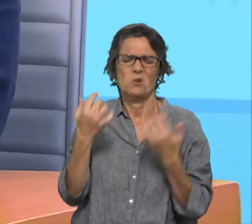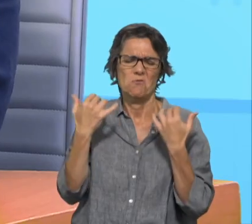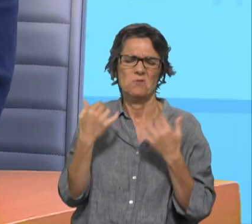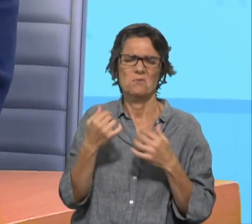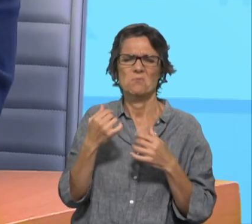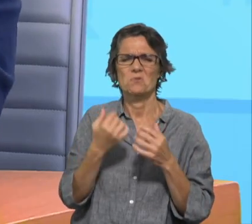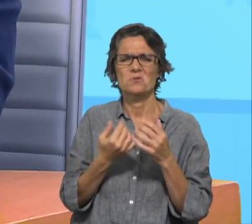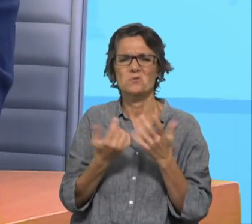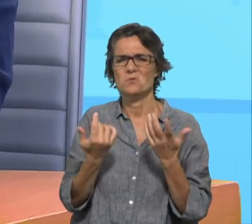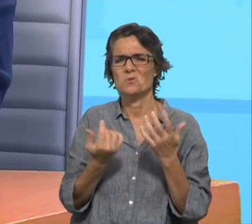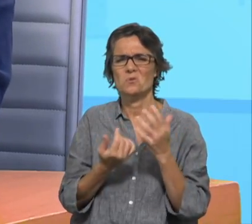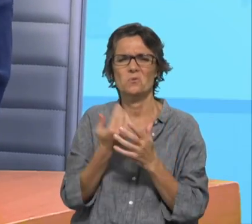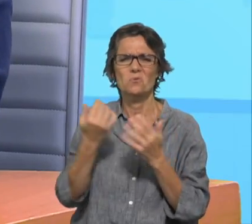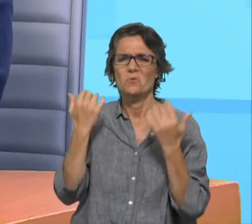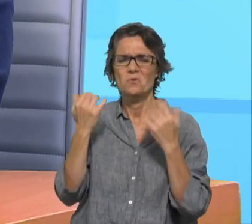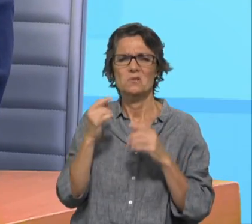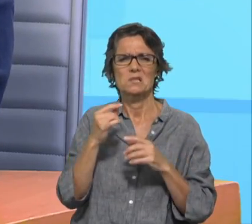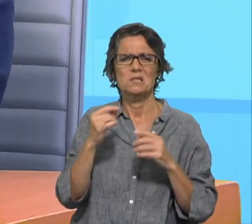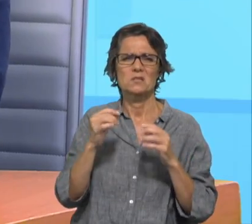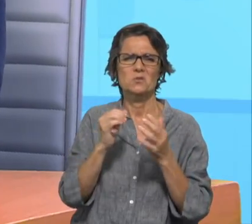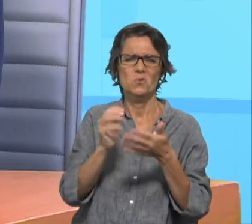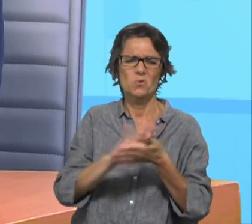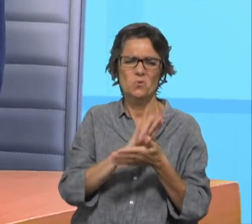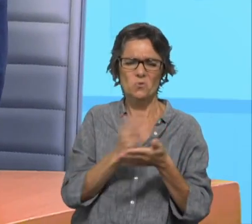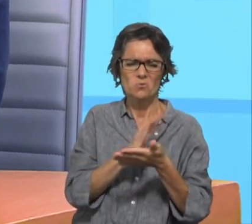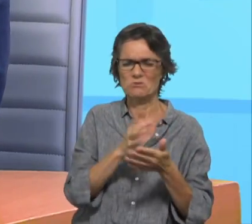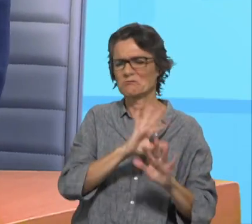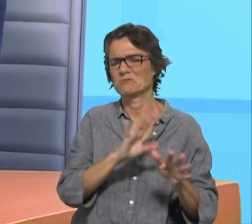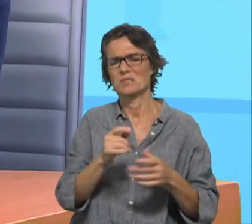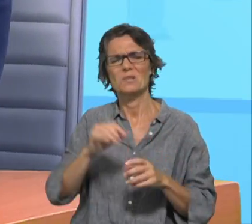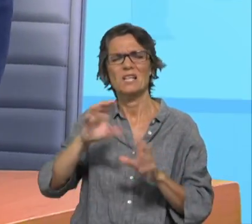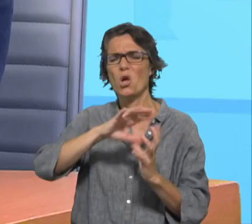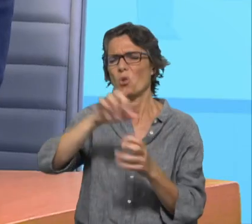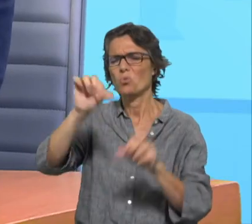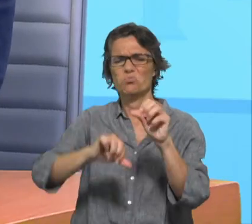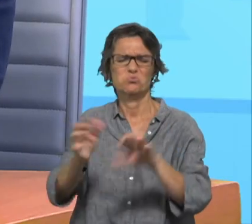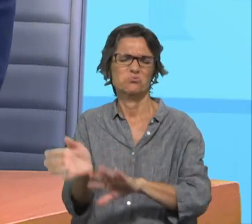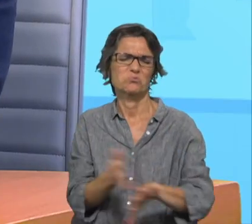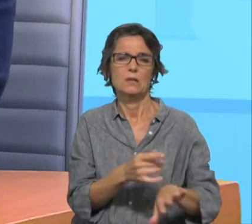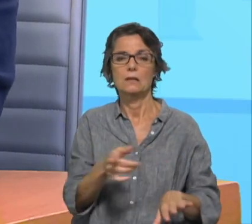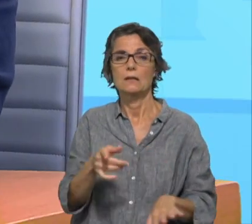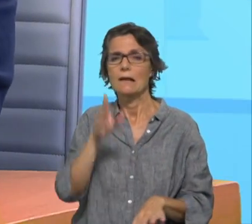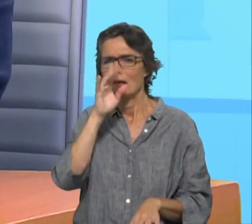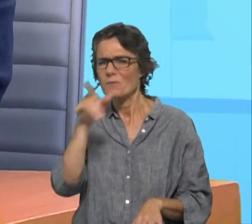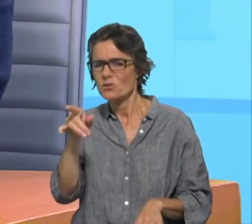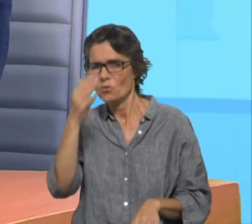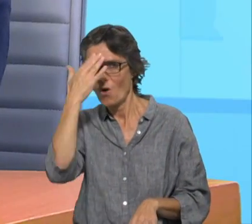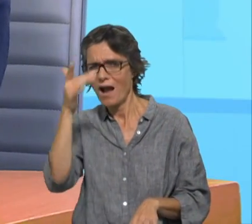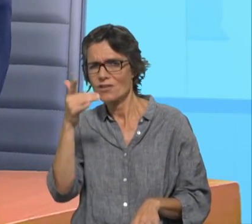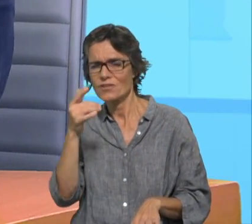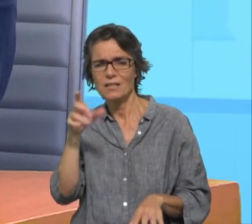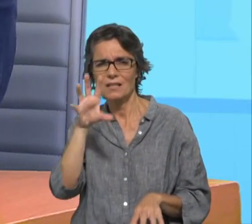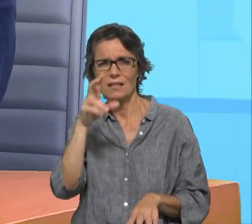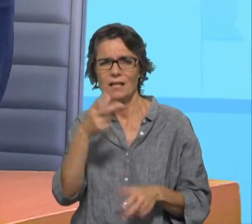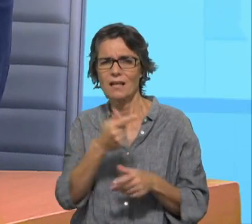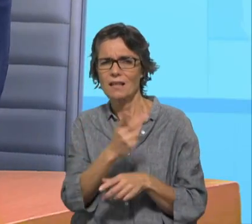jornais, porque há tanto mal no mundo. E eu digo, mas não escutando e não vendo, já não existe mal, já não há gente ferida, gente perdida.